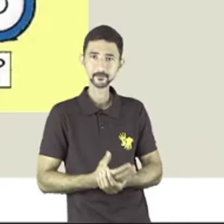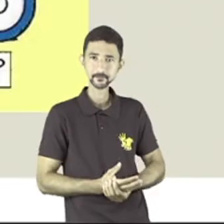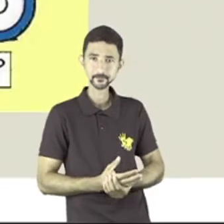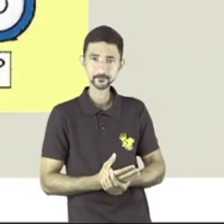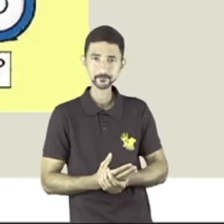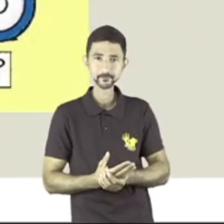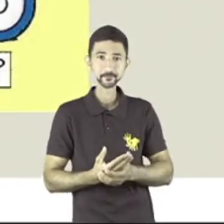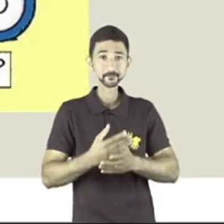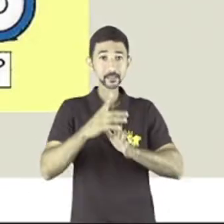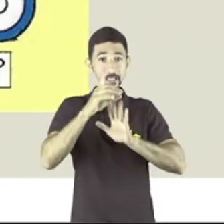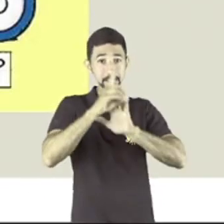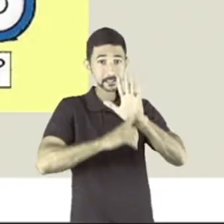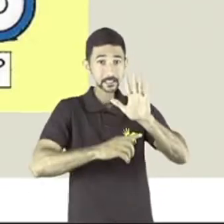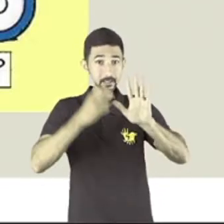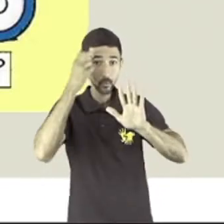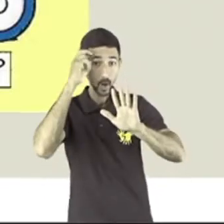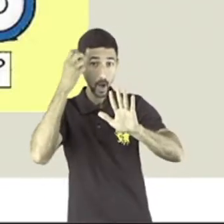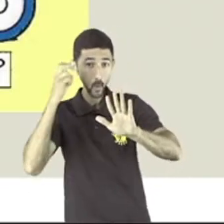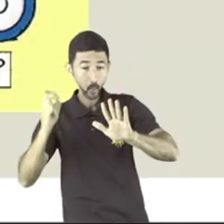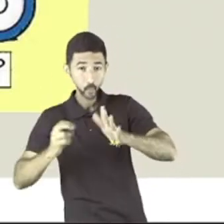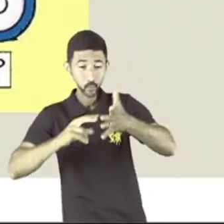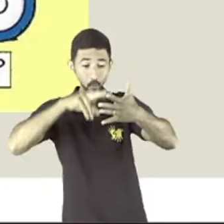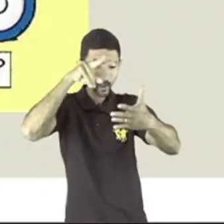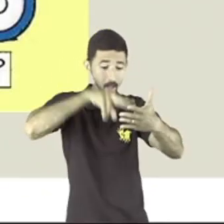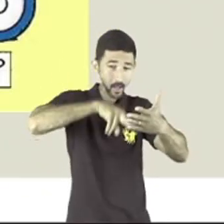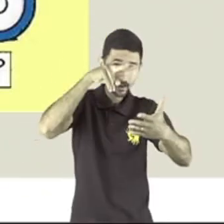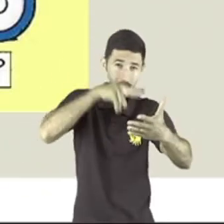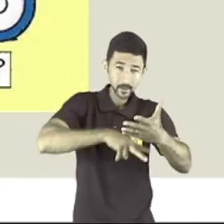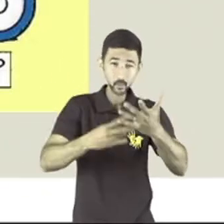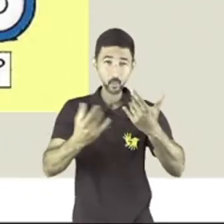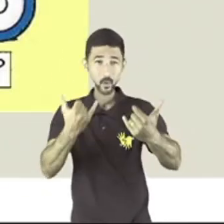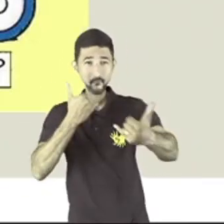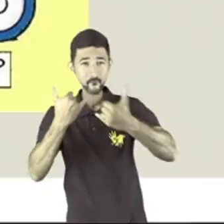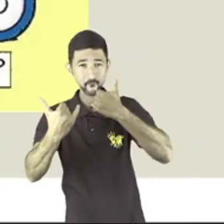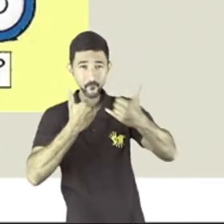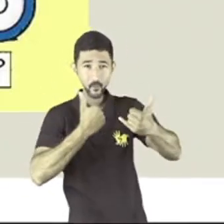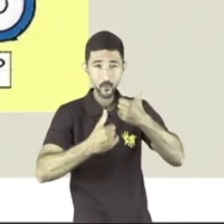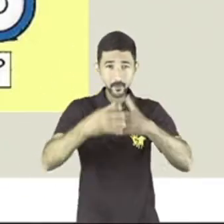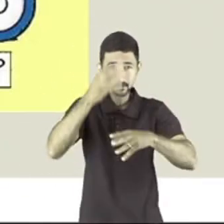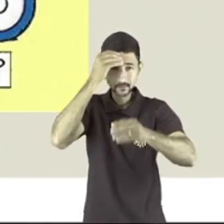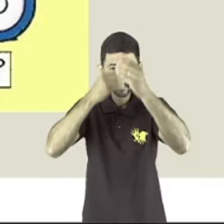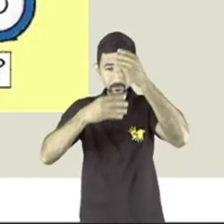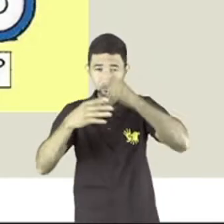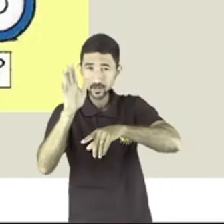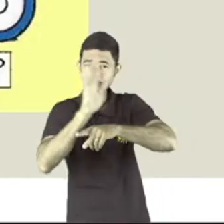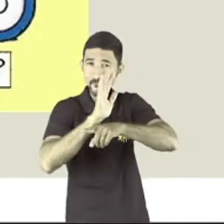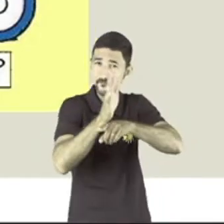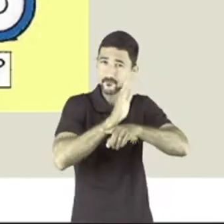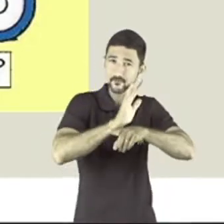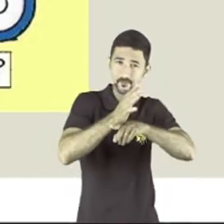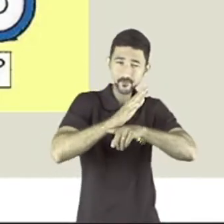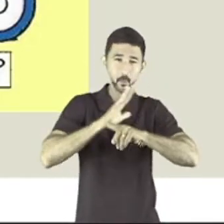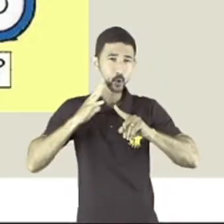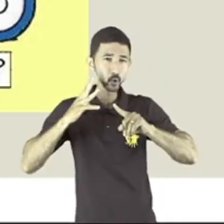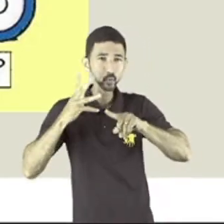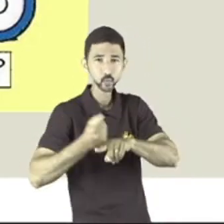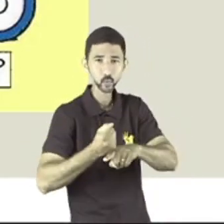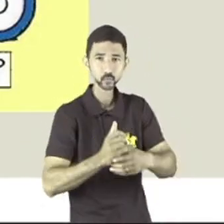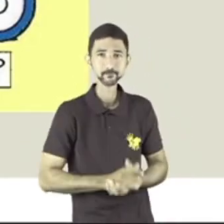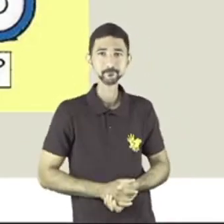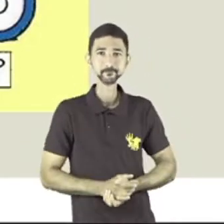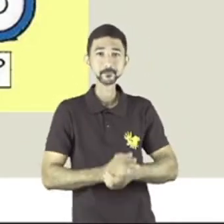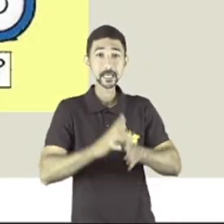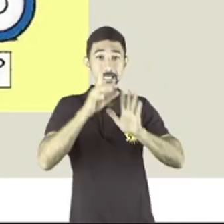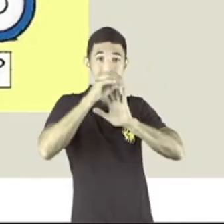Direito à cultura, a muita leitura, a muita informação, a muitos filmes, né, criança?